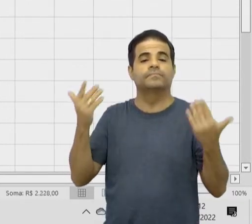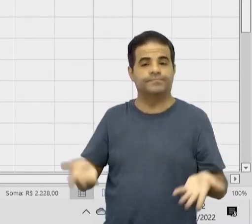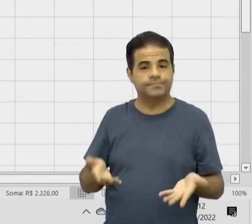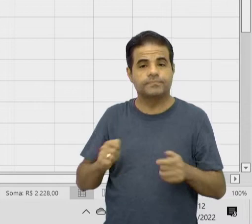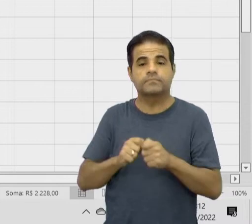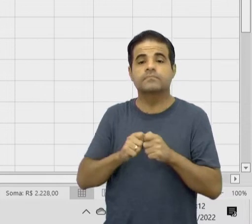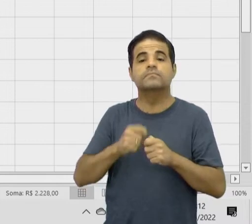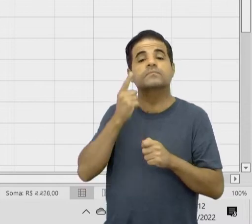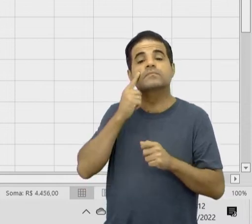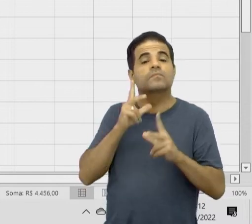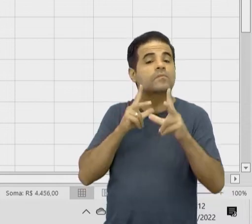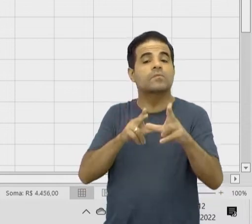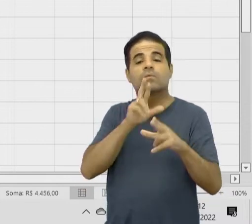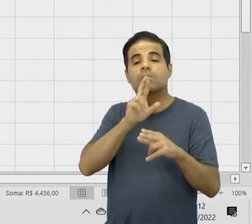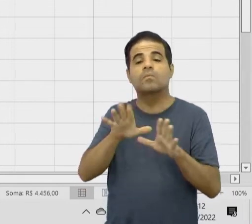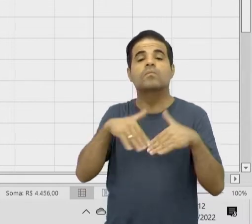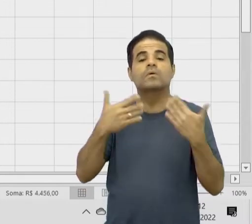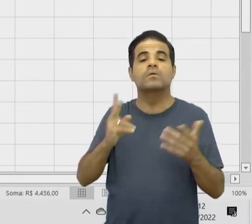fazer o meu,